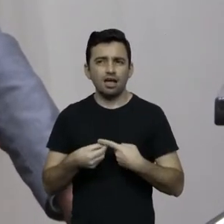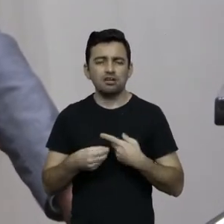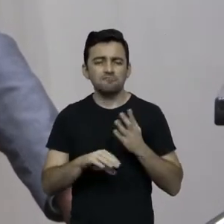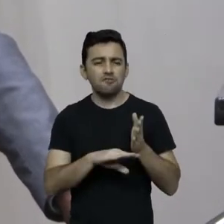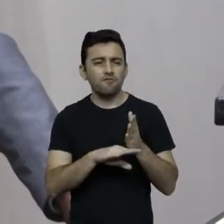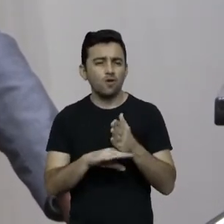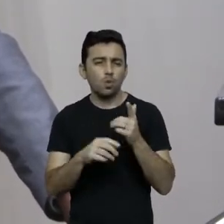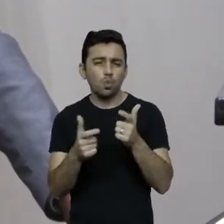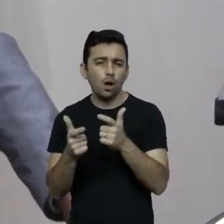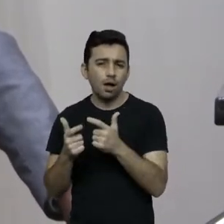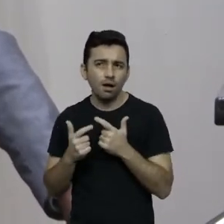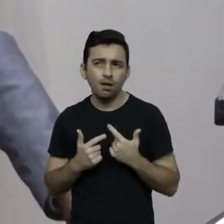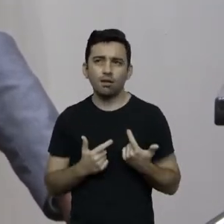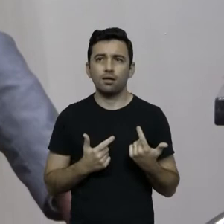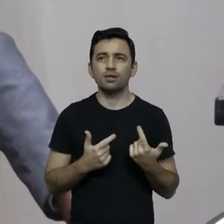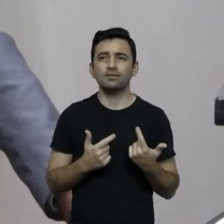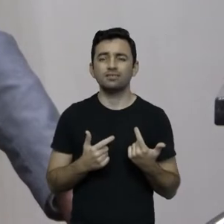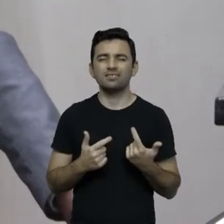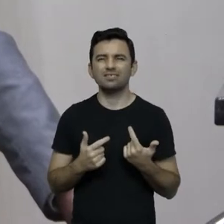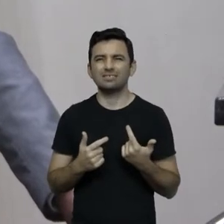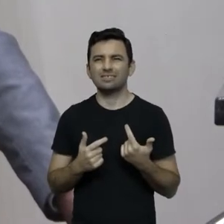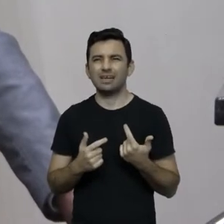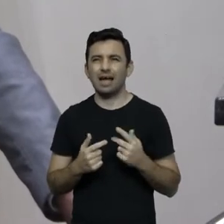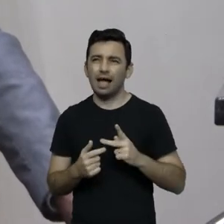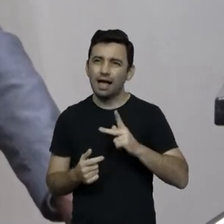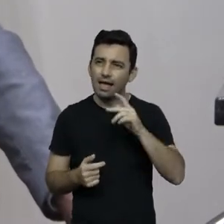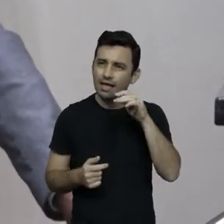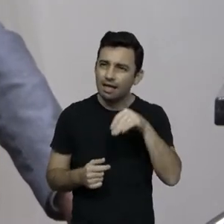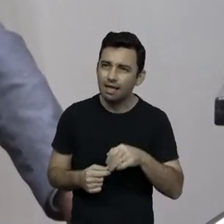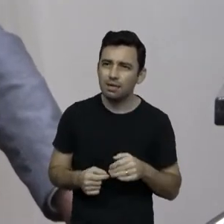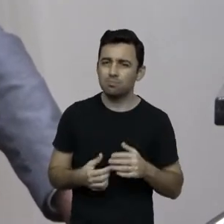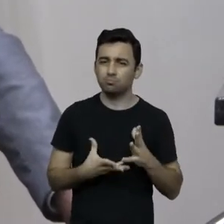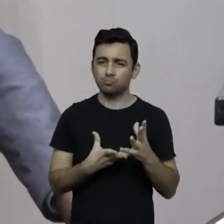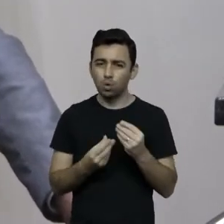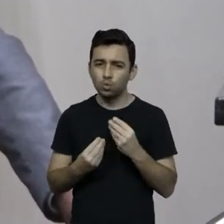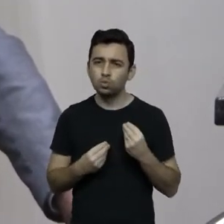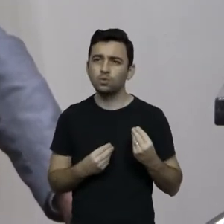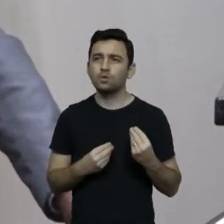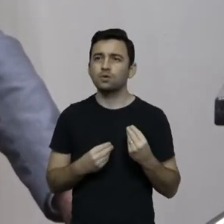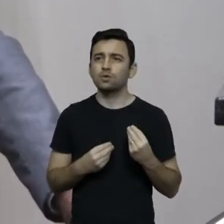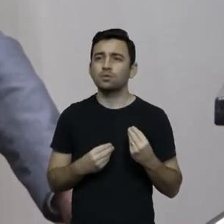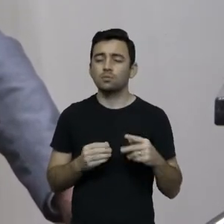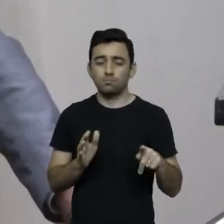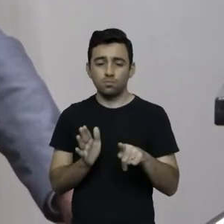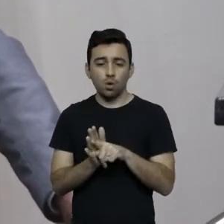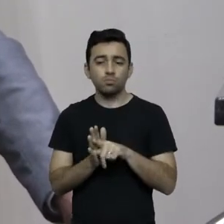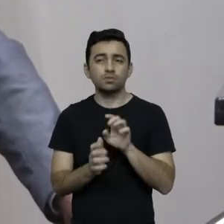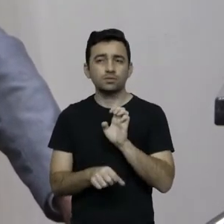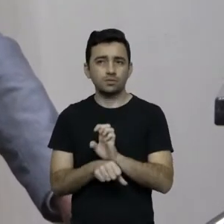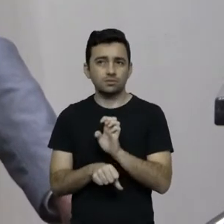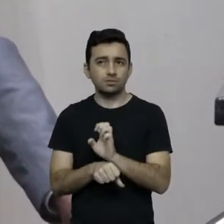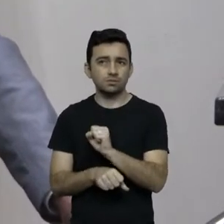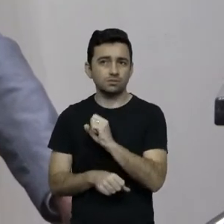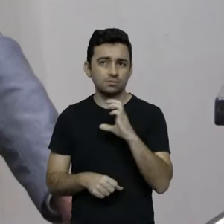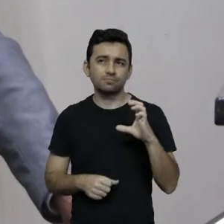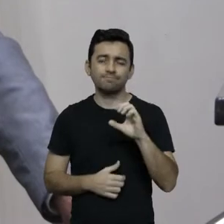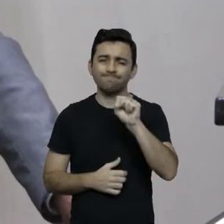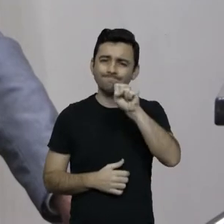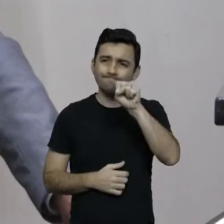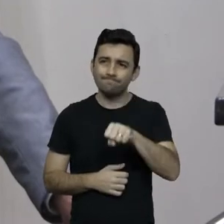regiões andamos quilômetros e quilômetros pelo nosso estado sim